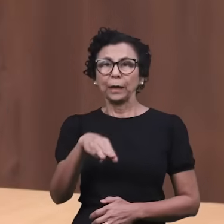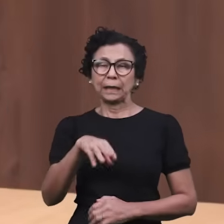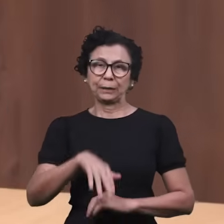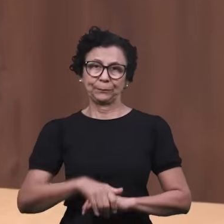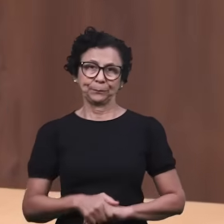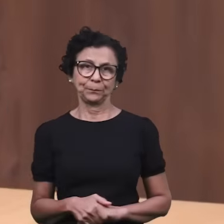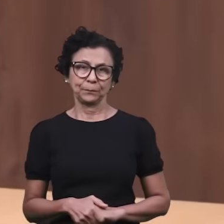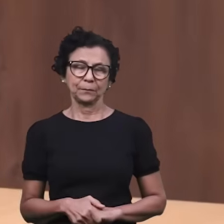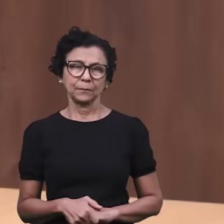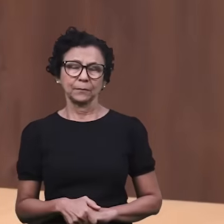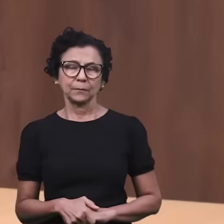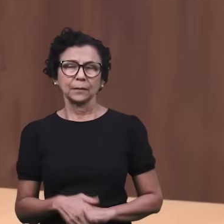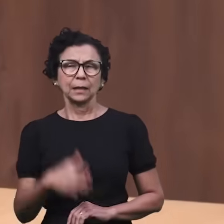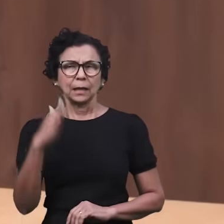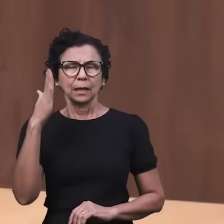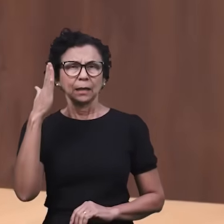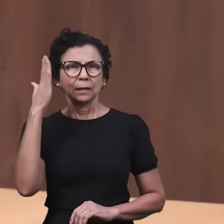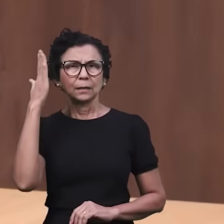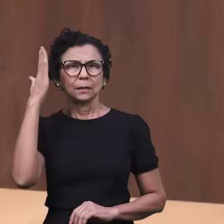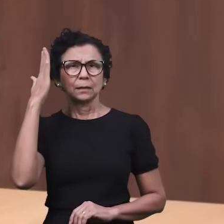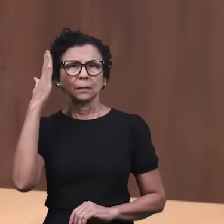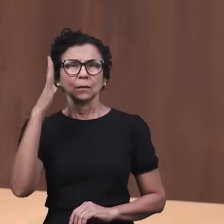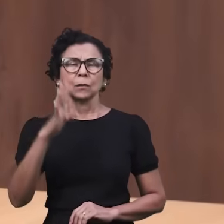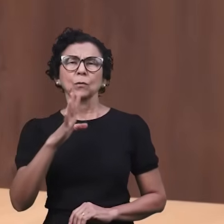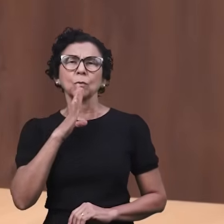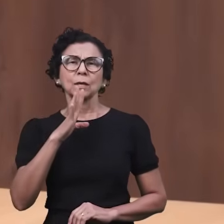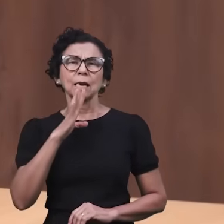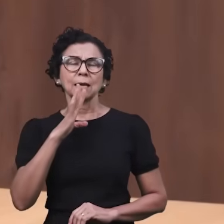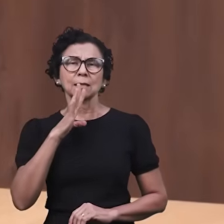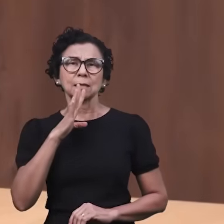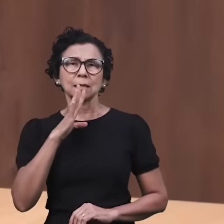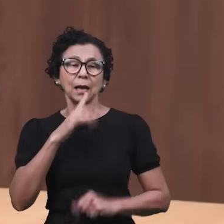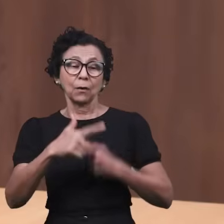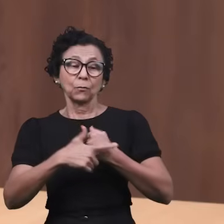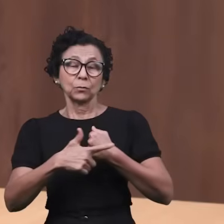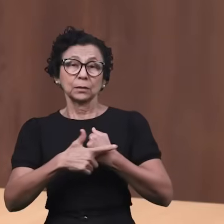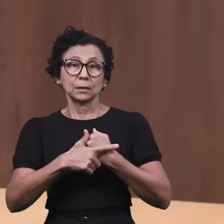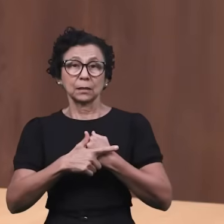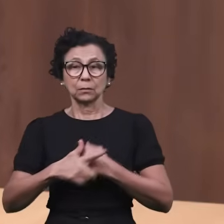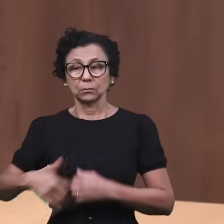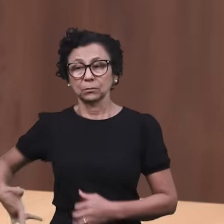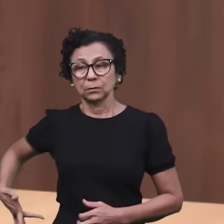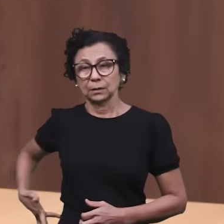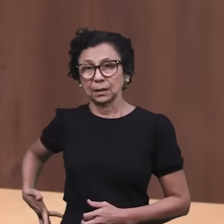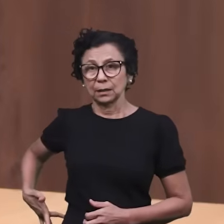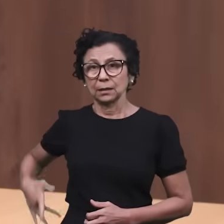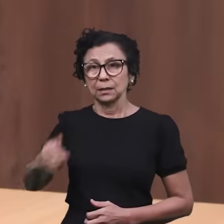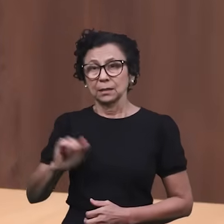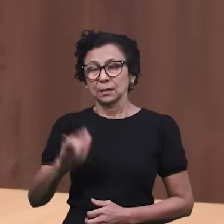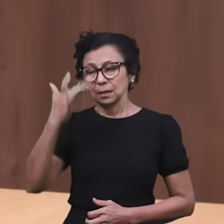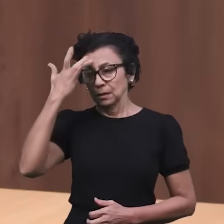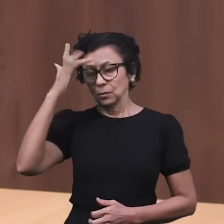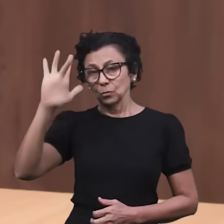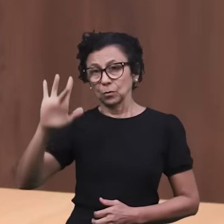membro da igreja, você tem uma função no corpo. Se você não